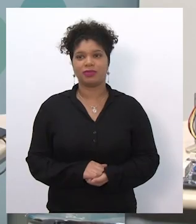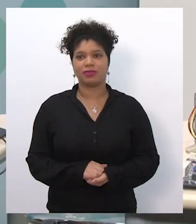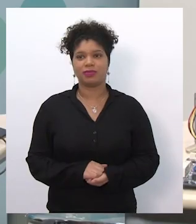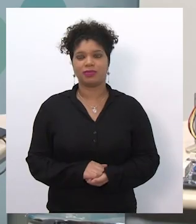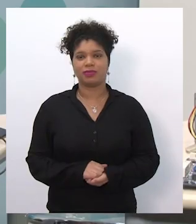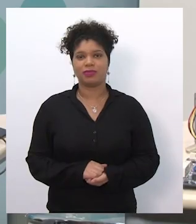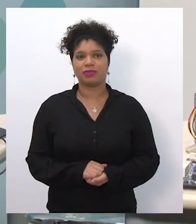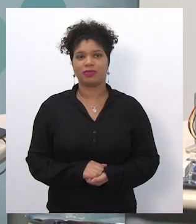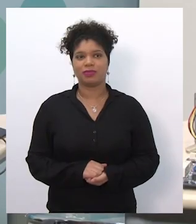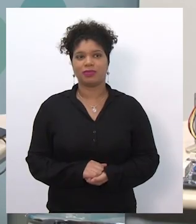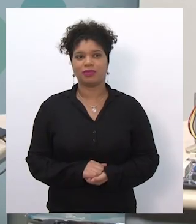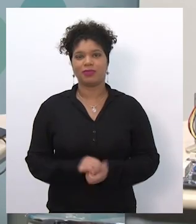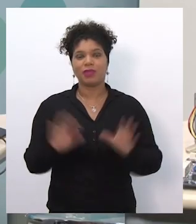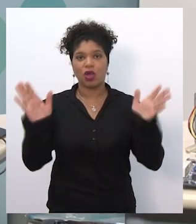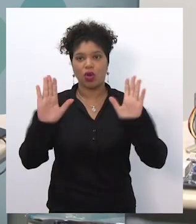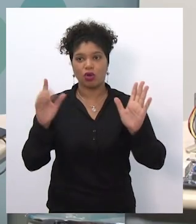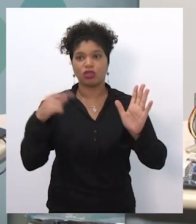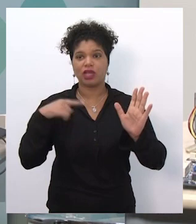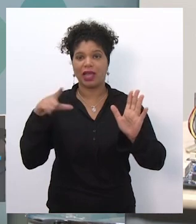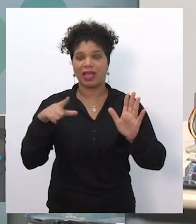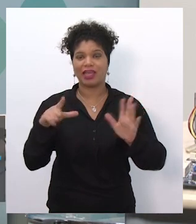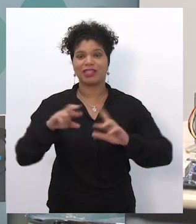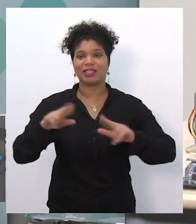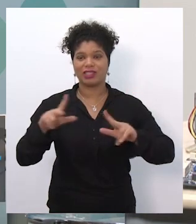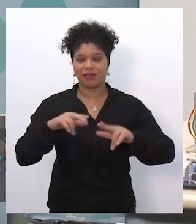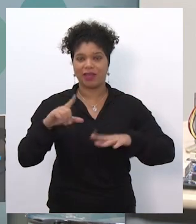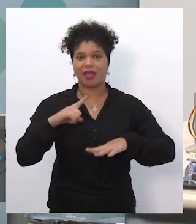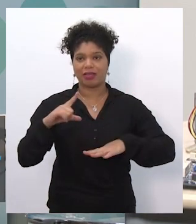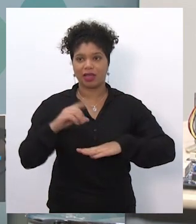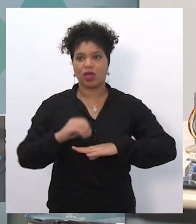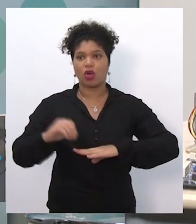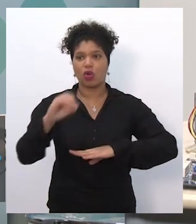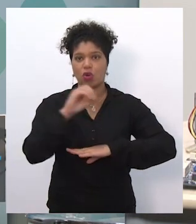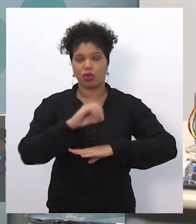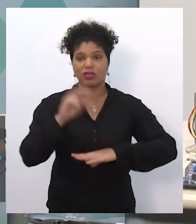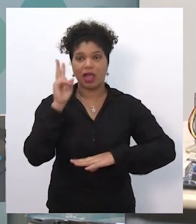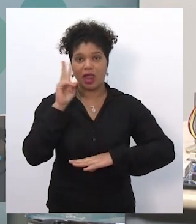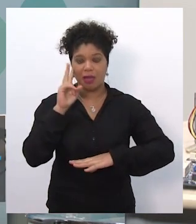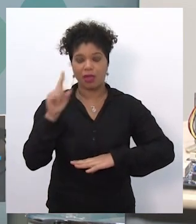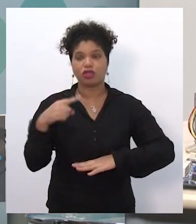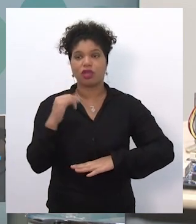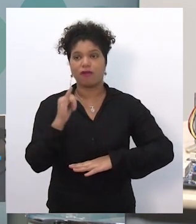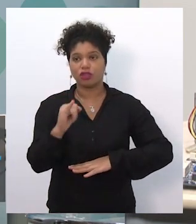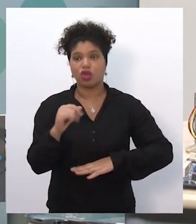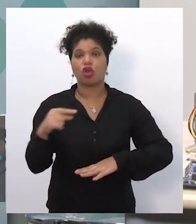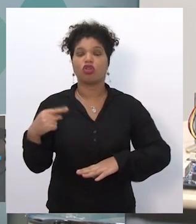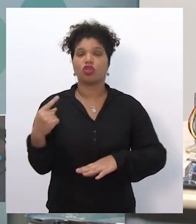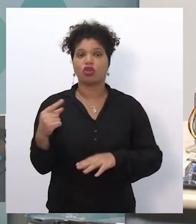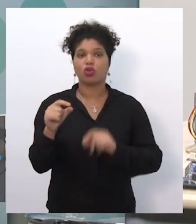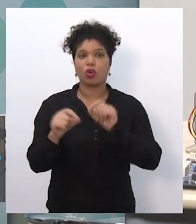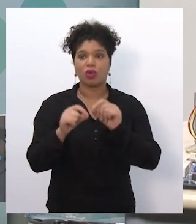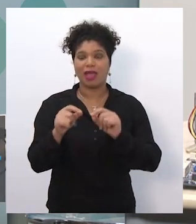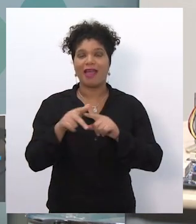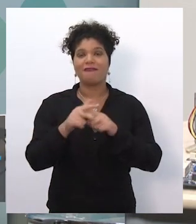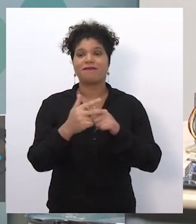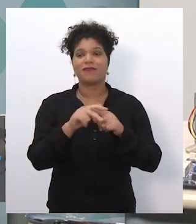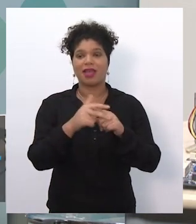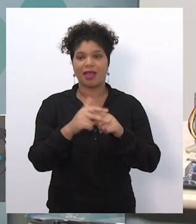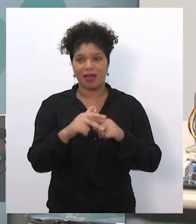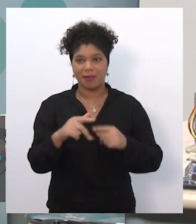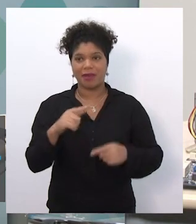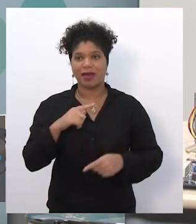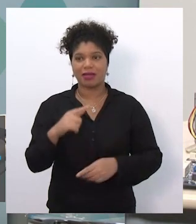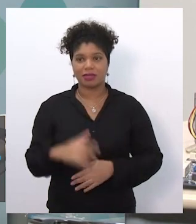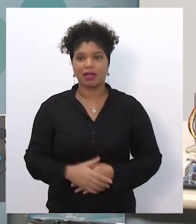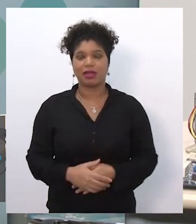Hoje a gente está aqui com um formato um pouco diferente. Lembra que a gente falou nas anteriores que a gente ia trabalhar um pouquinho das ferramentas, né,